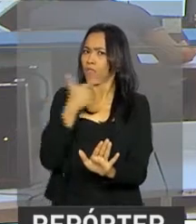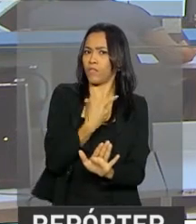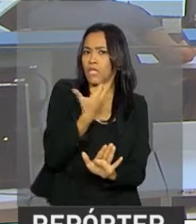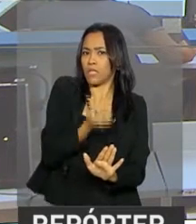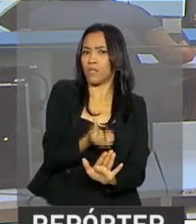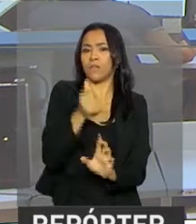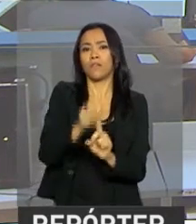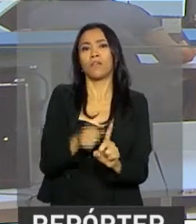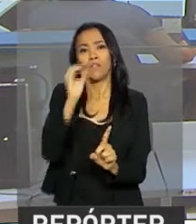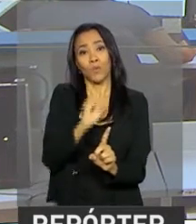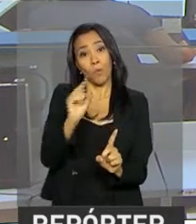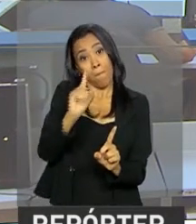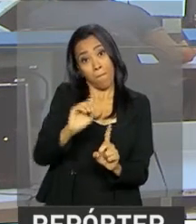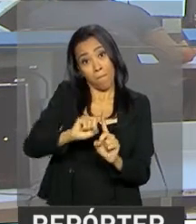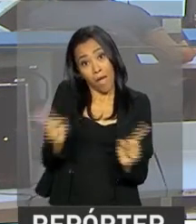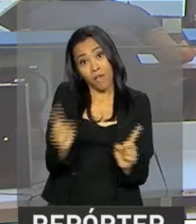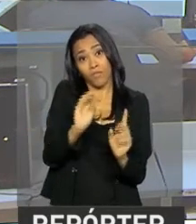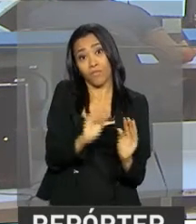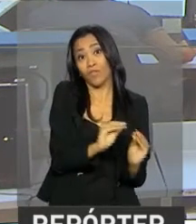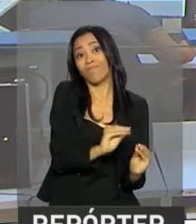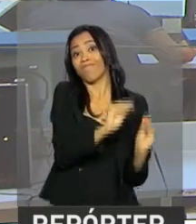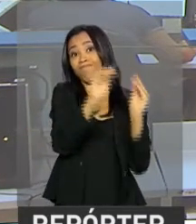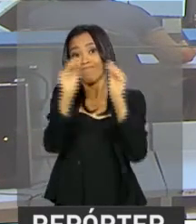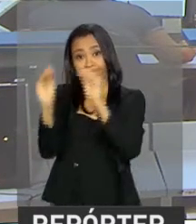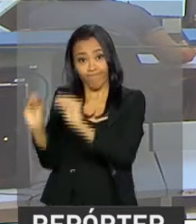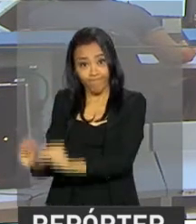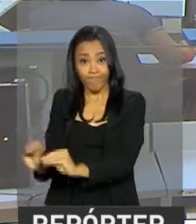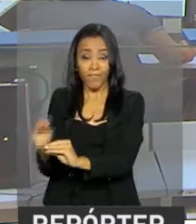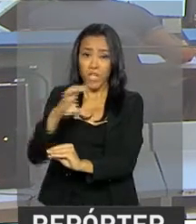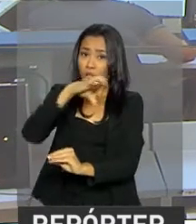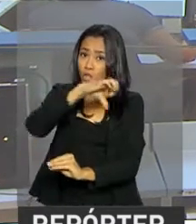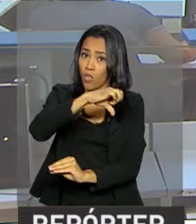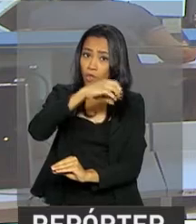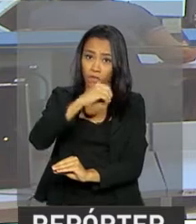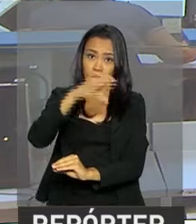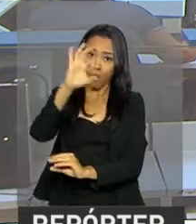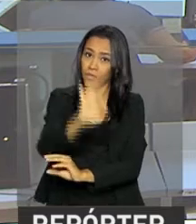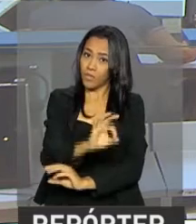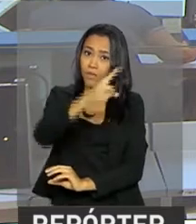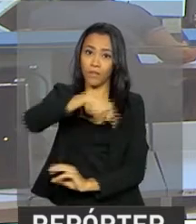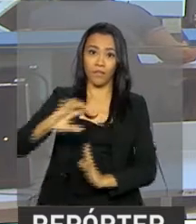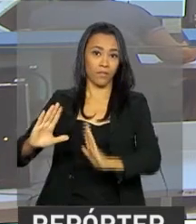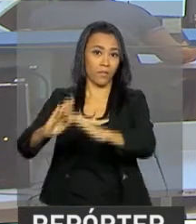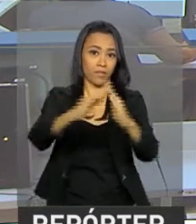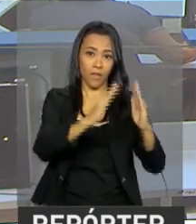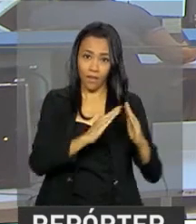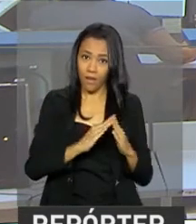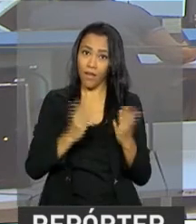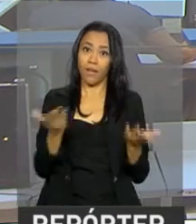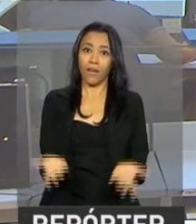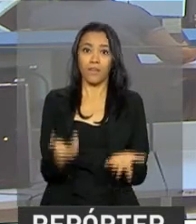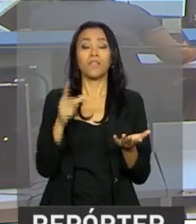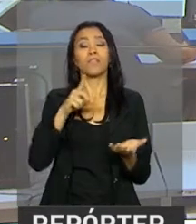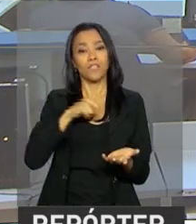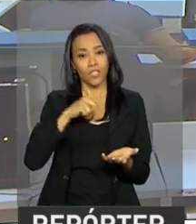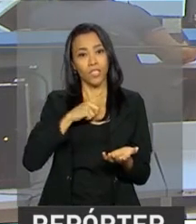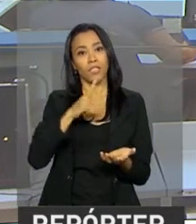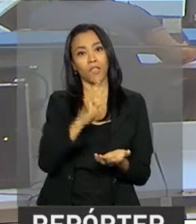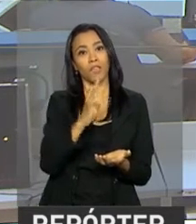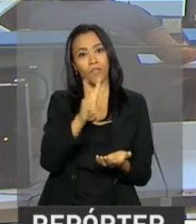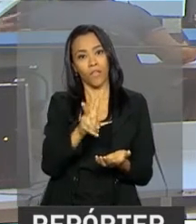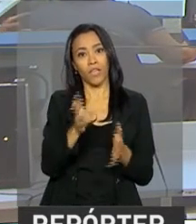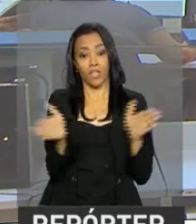de outubro mas foi adiado porque menos de 90% das residências estavam com tv e